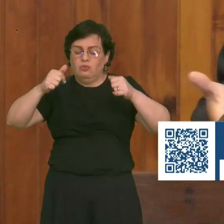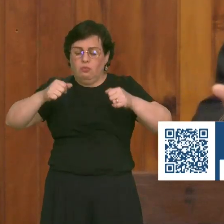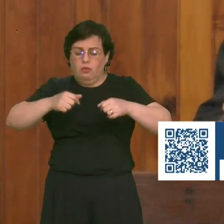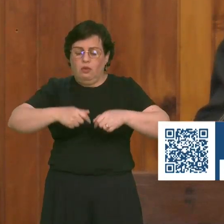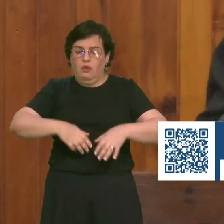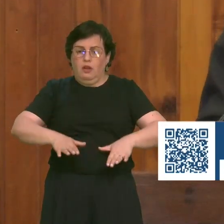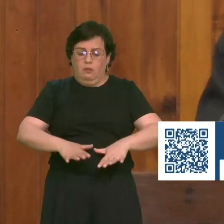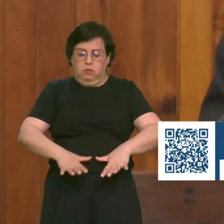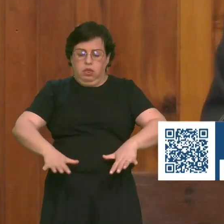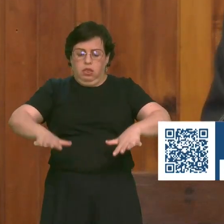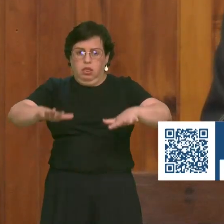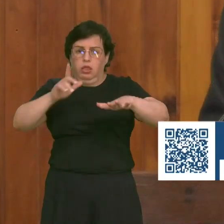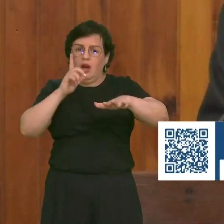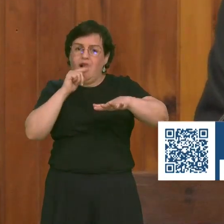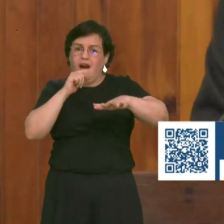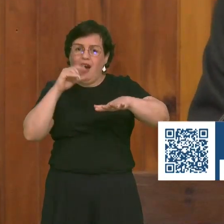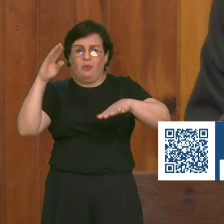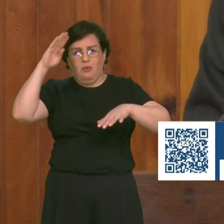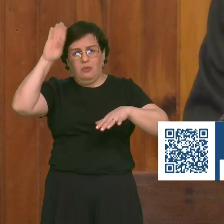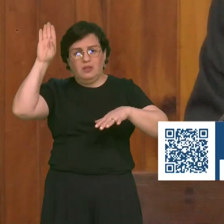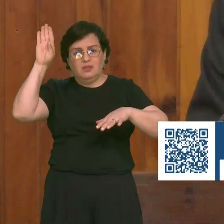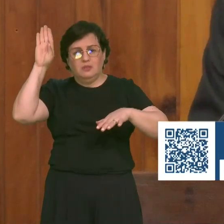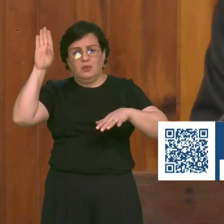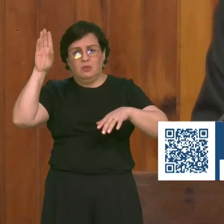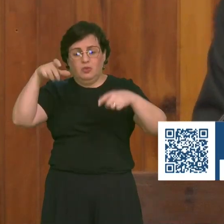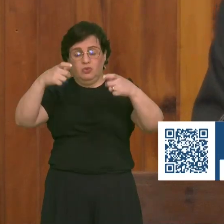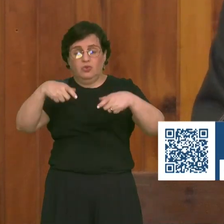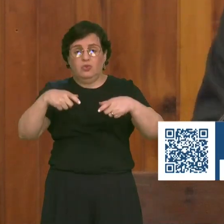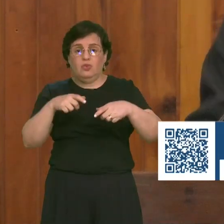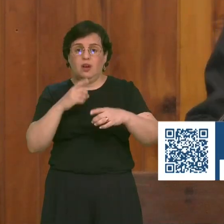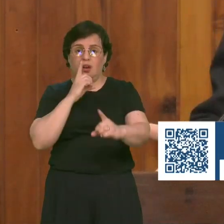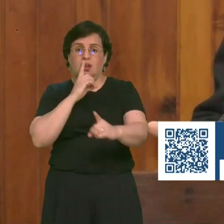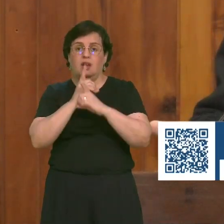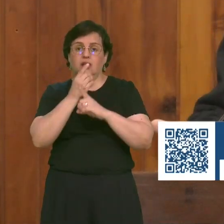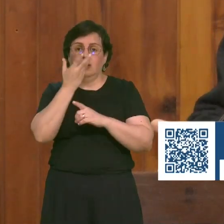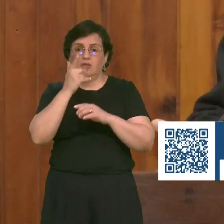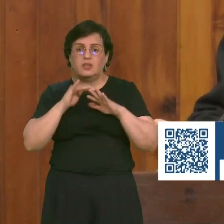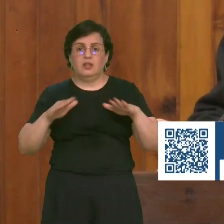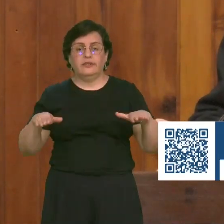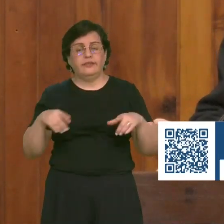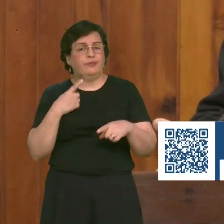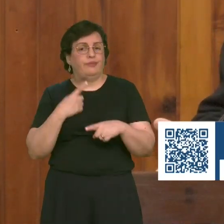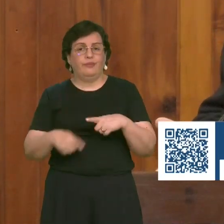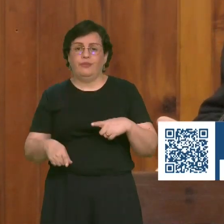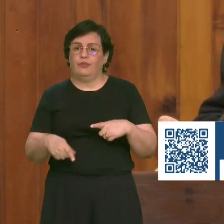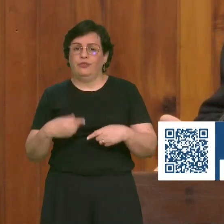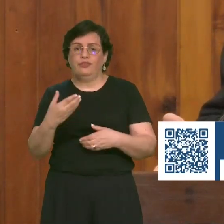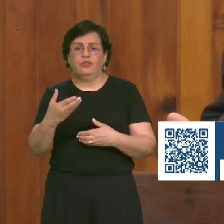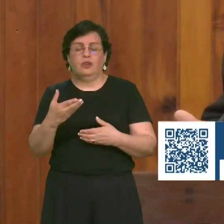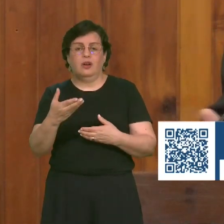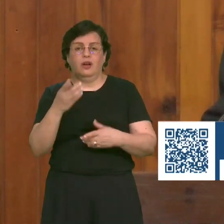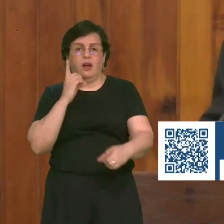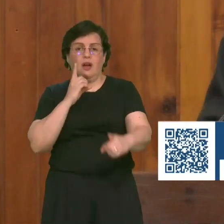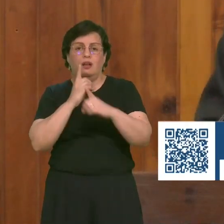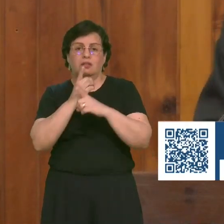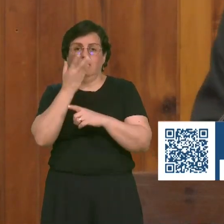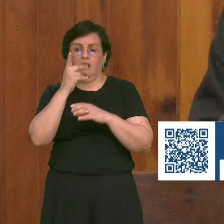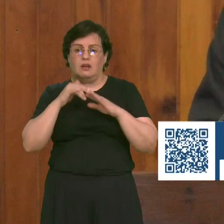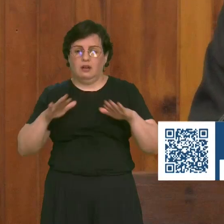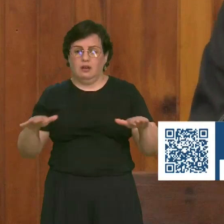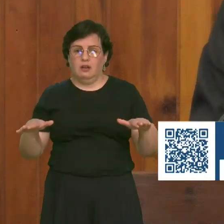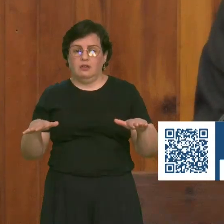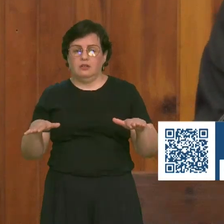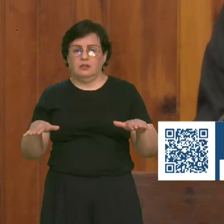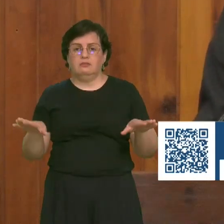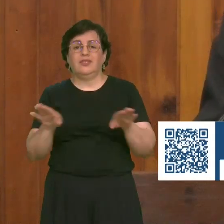no setor infantil de Pediatria impossibilitando de atender as crianças e uma situação